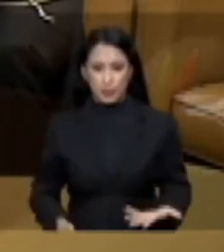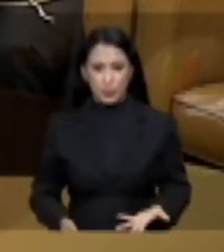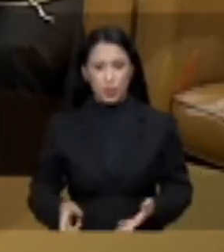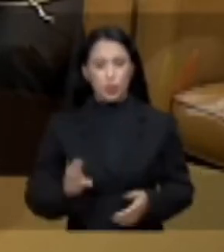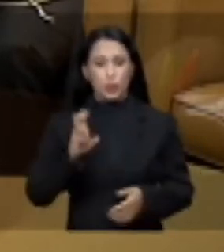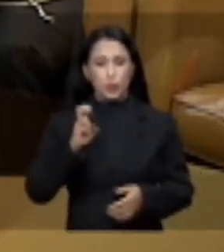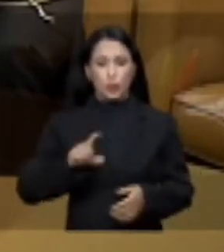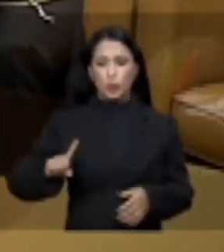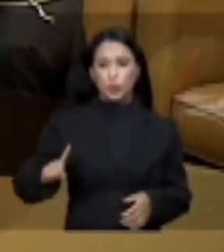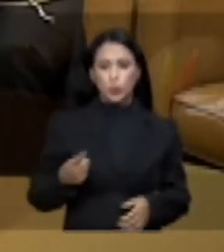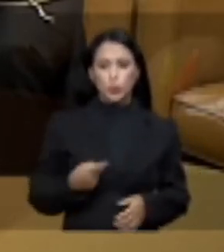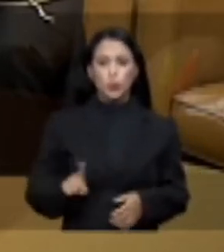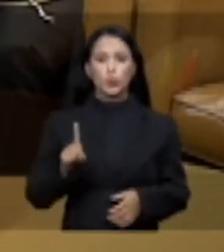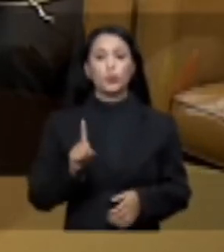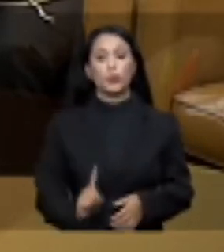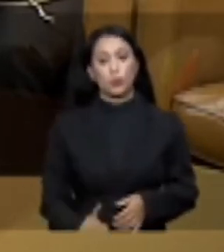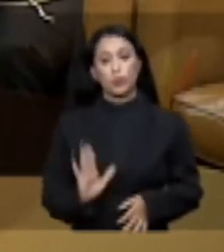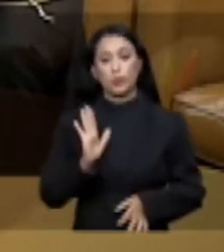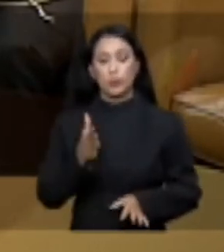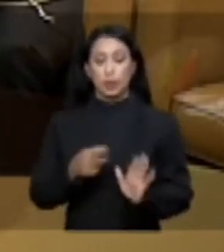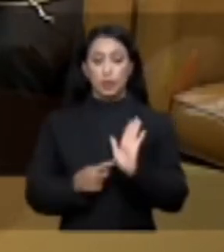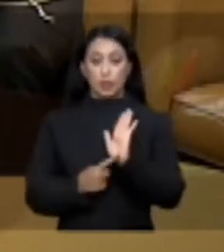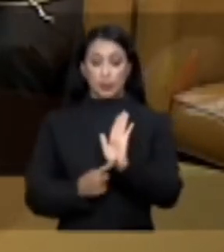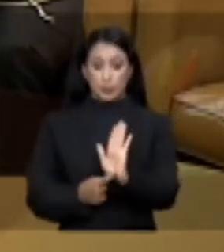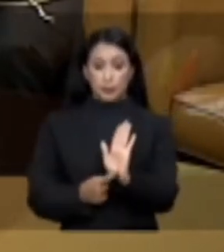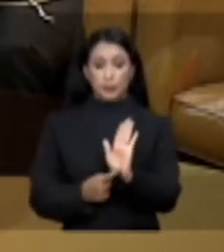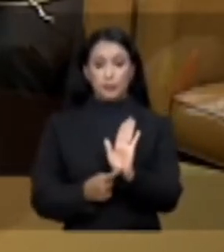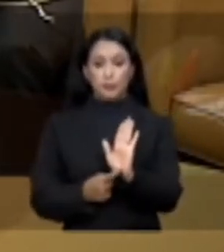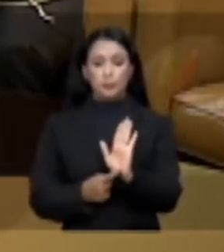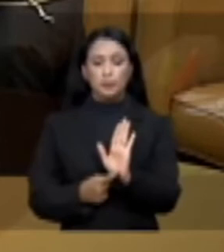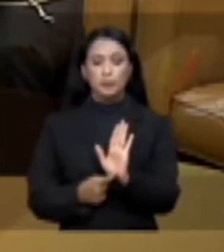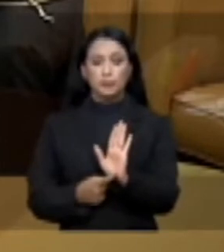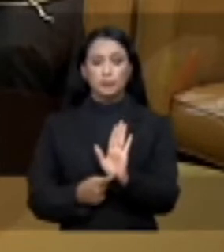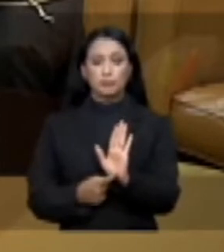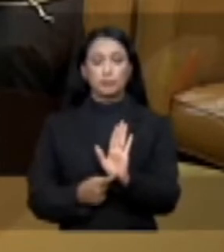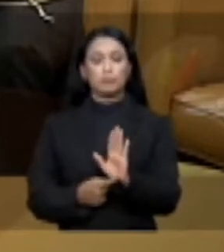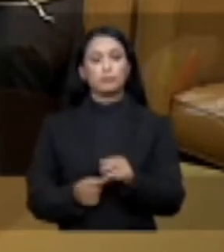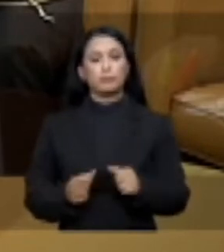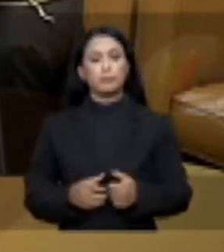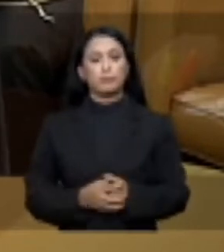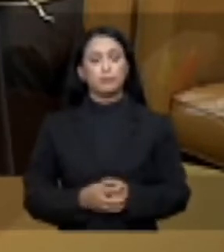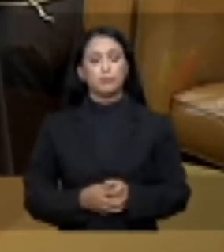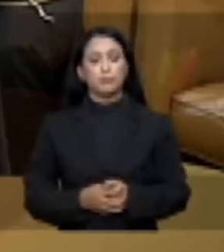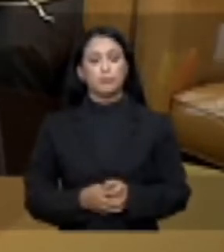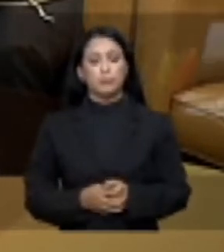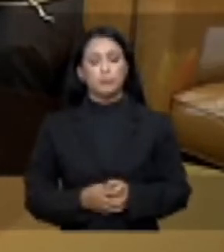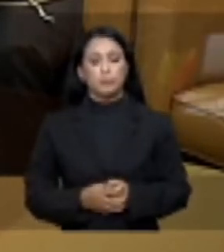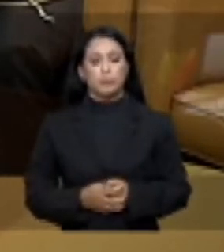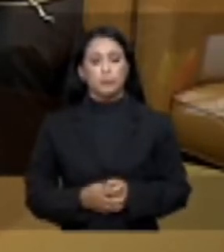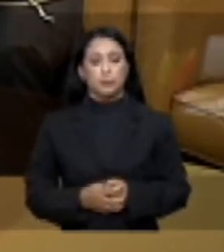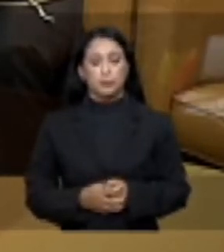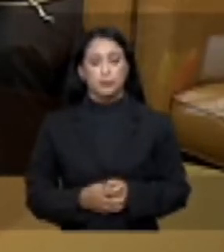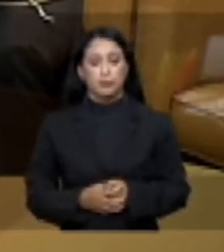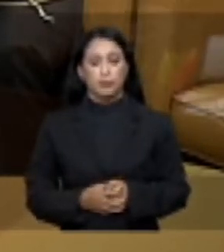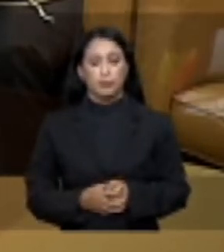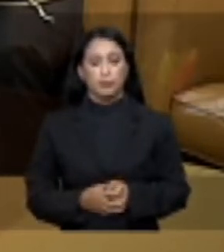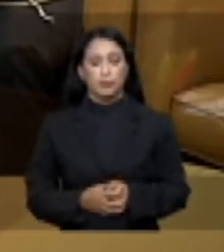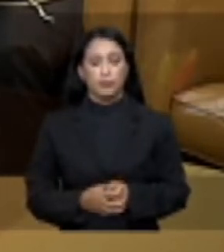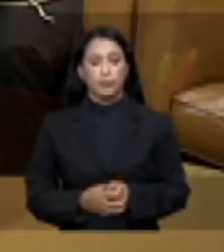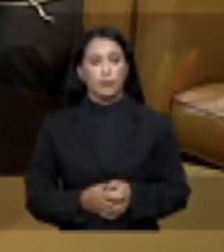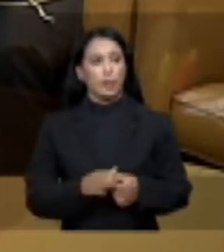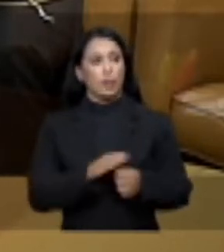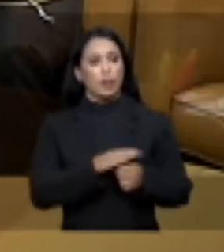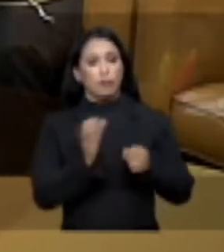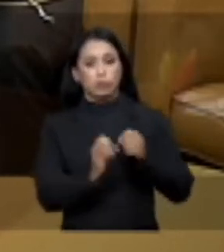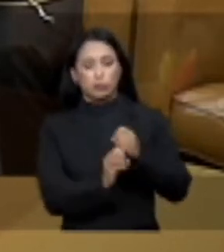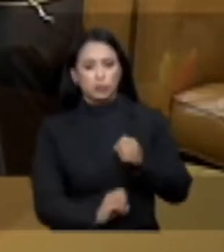quinto e último eixo, eu preciso esclarecer que a redesignação do cargo de especialista em regulação de recursos hídricos para